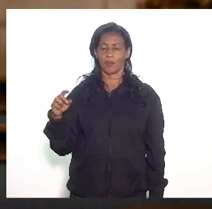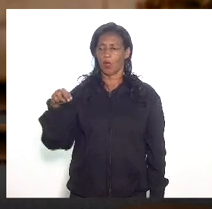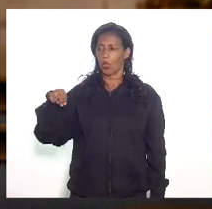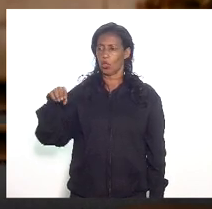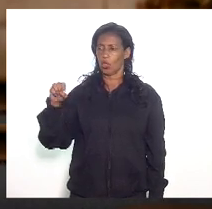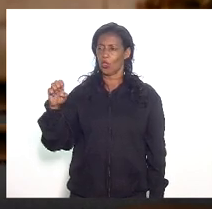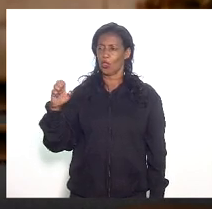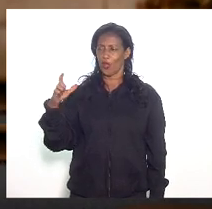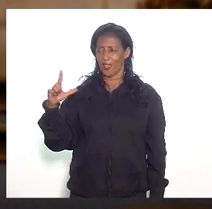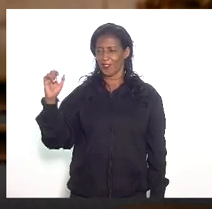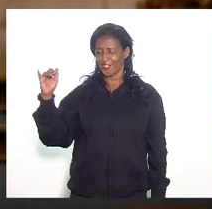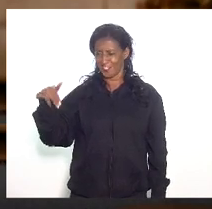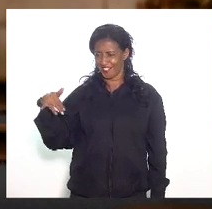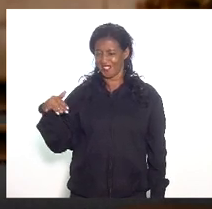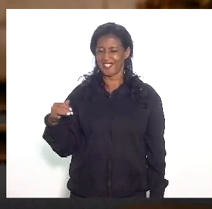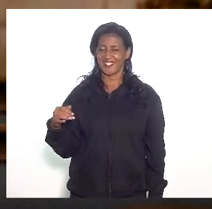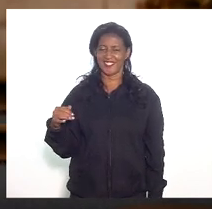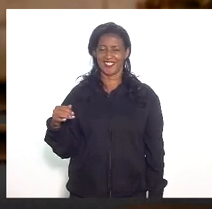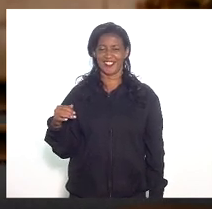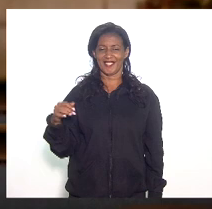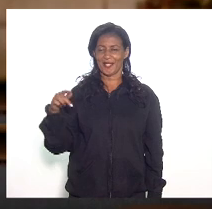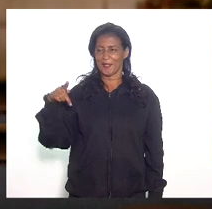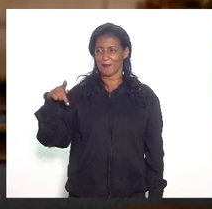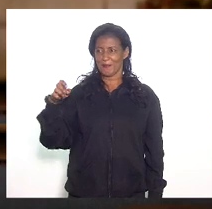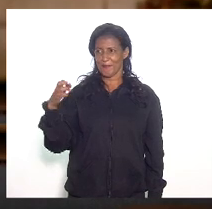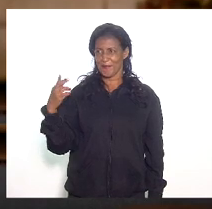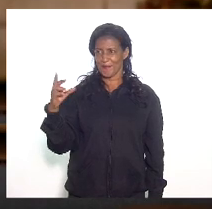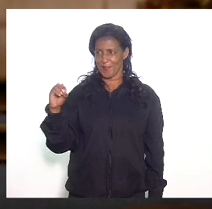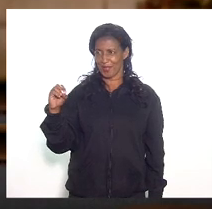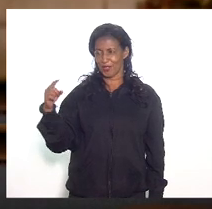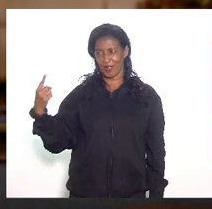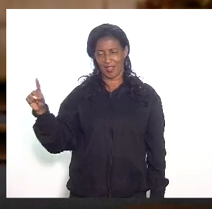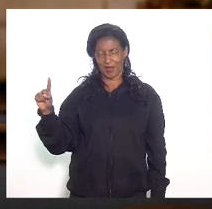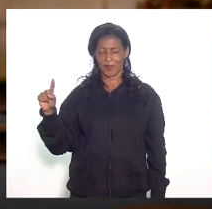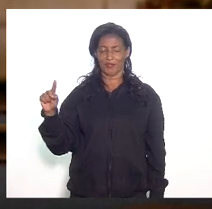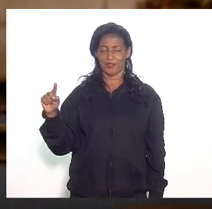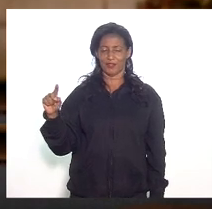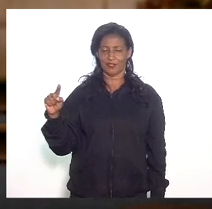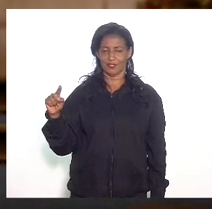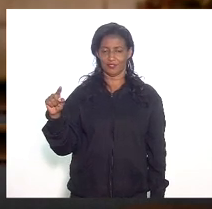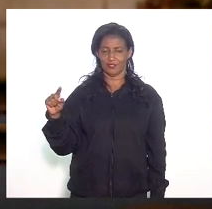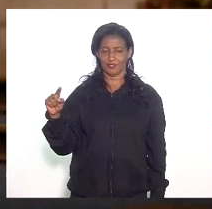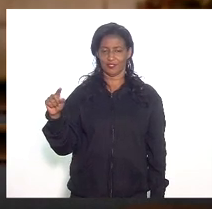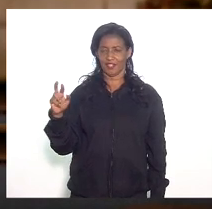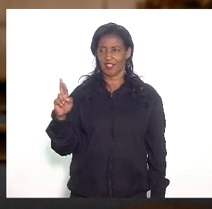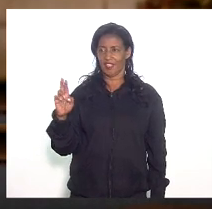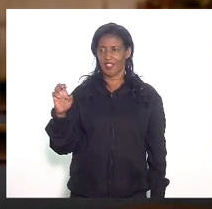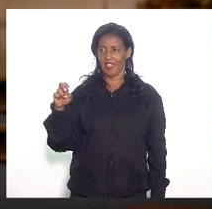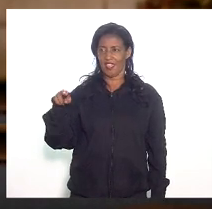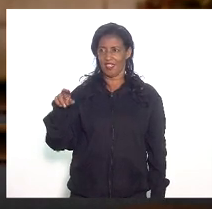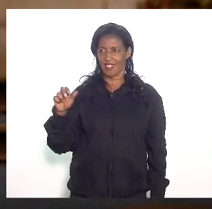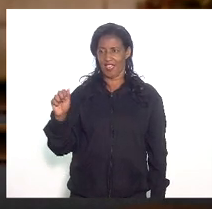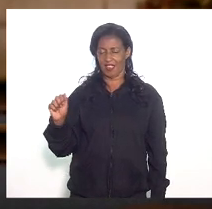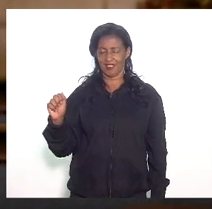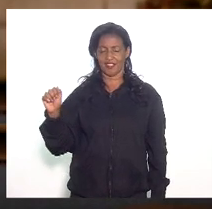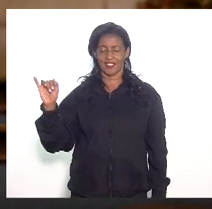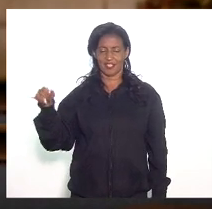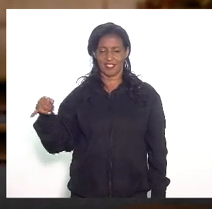de Carvalho sim deputado Pedro Ricardo não deputada Renata Souza sim